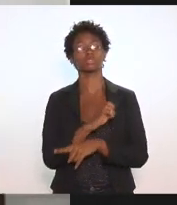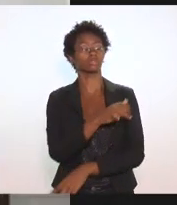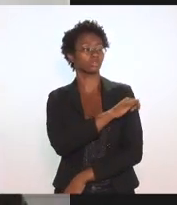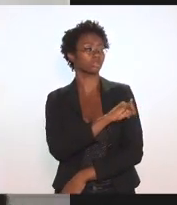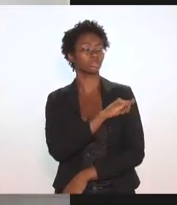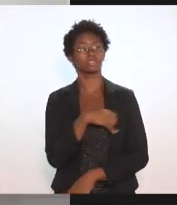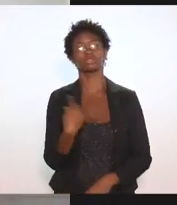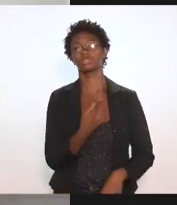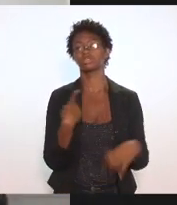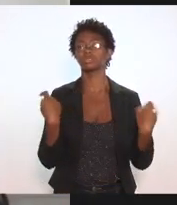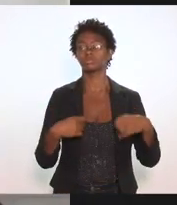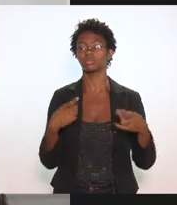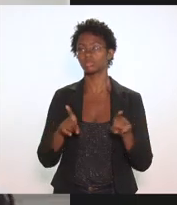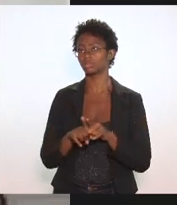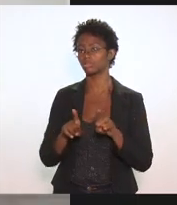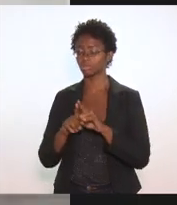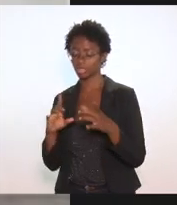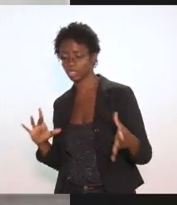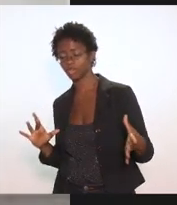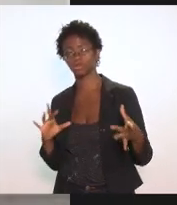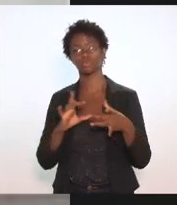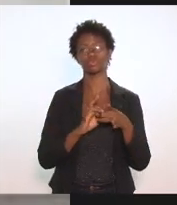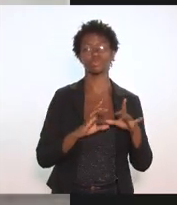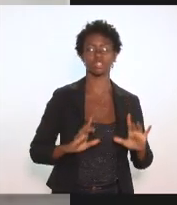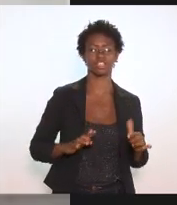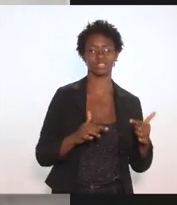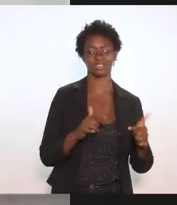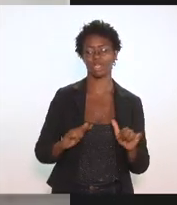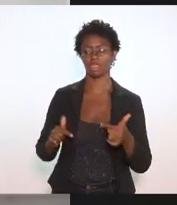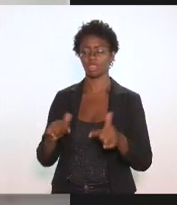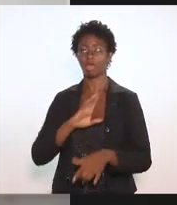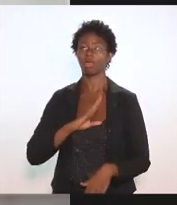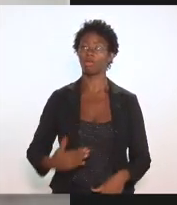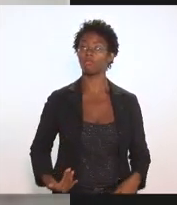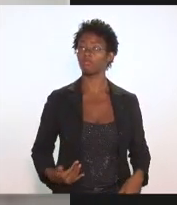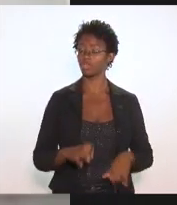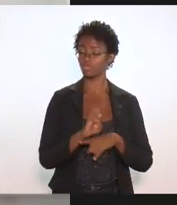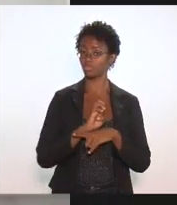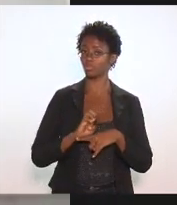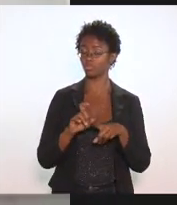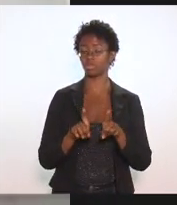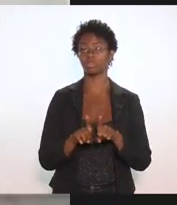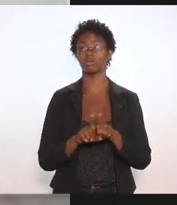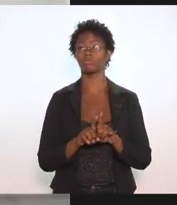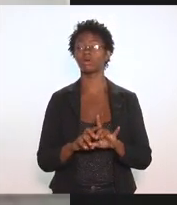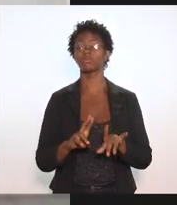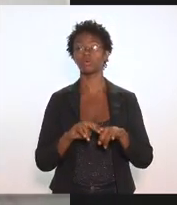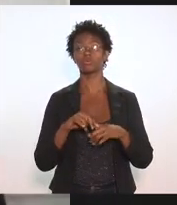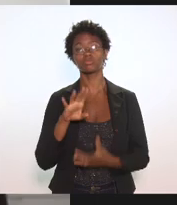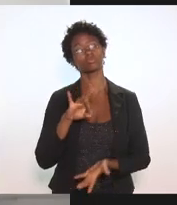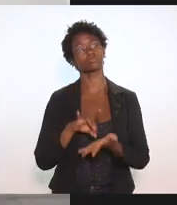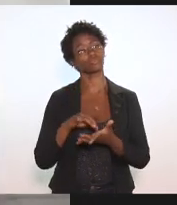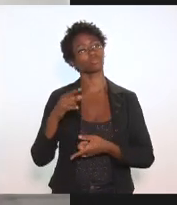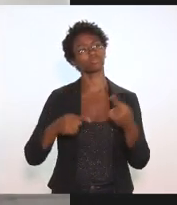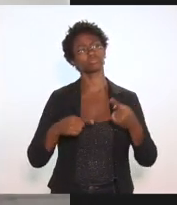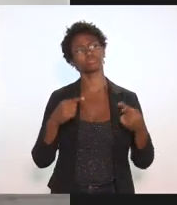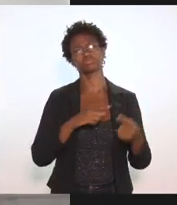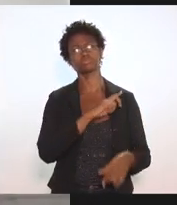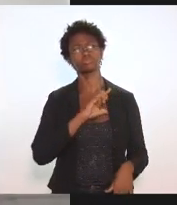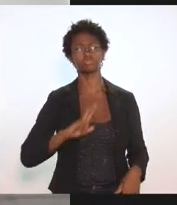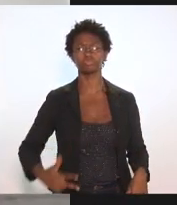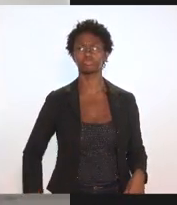inclusive, concatenar essas ações com o governo do Estado para que possa, de fato, ter políticas públicas